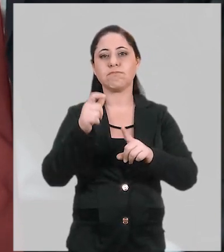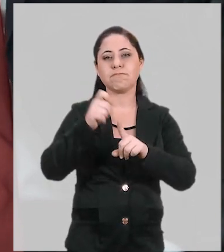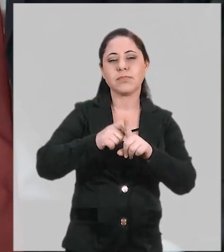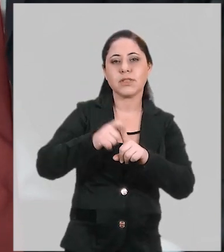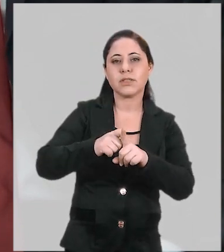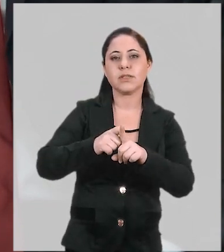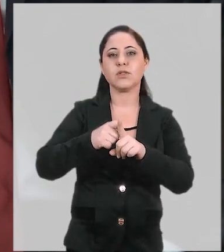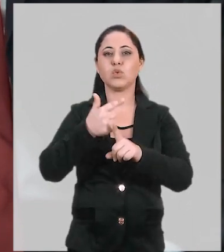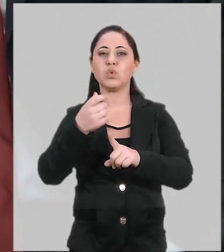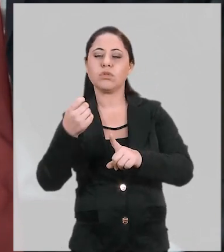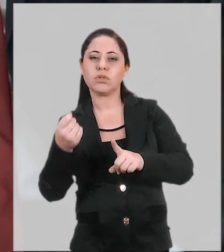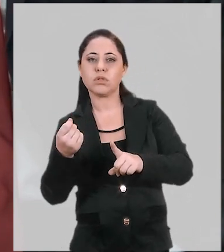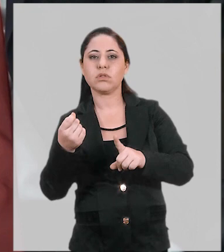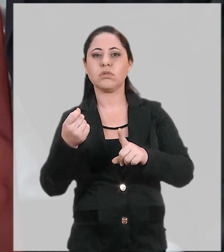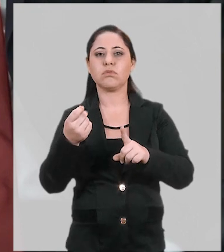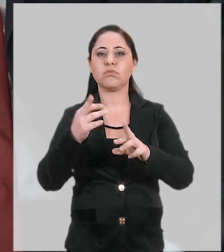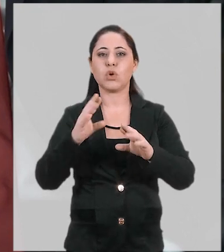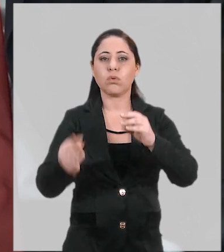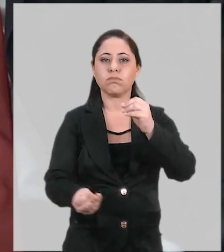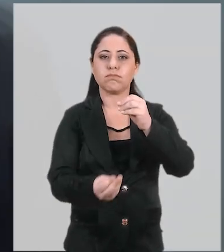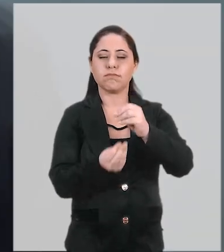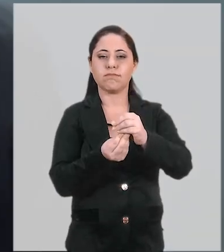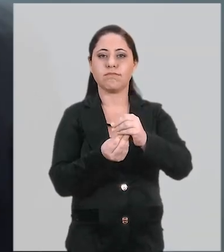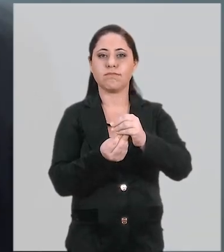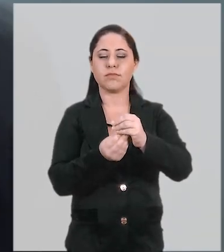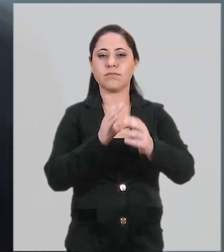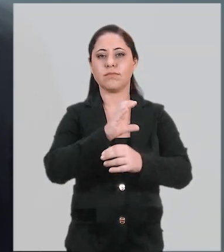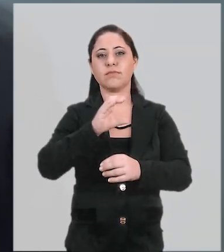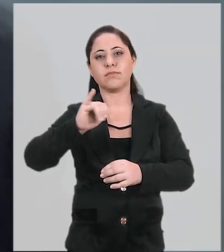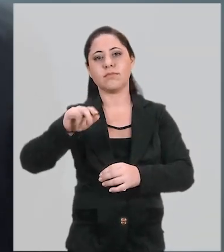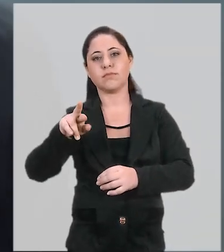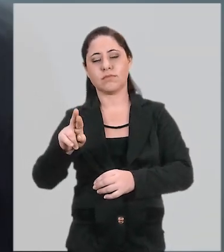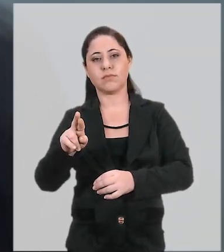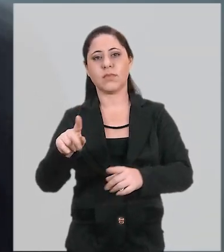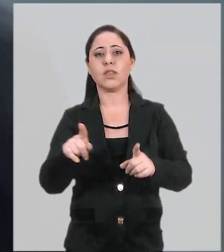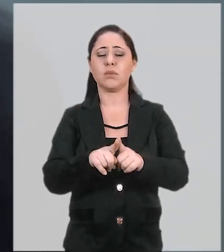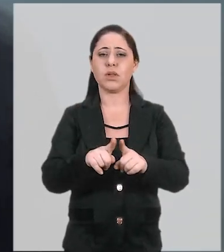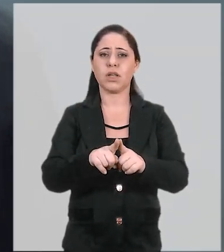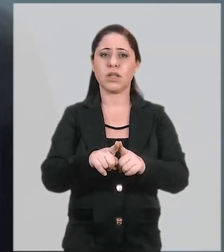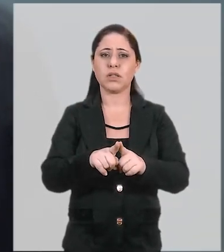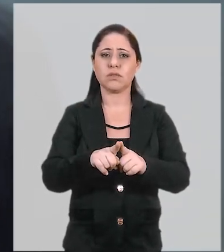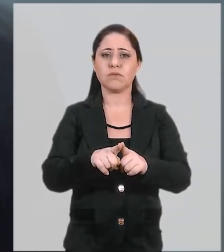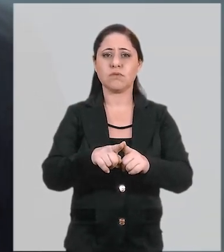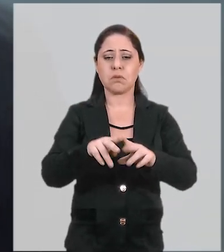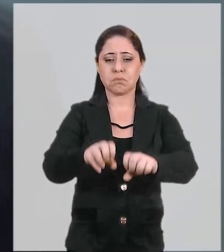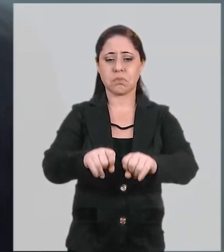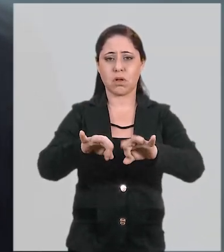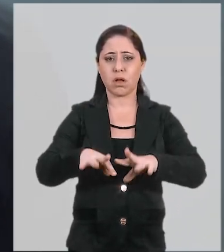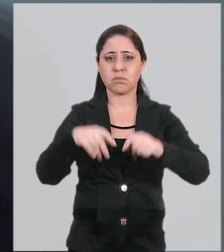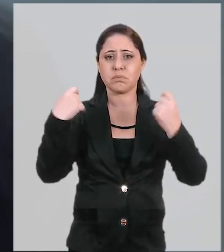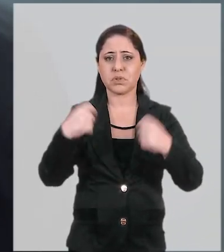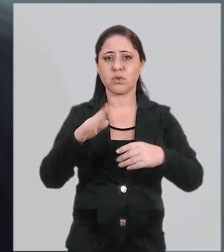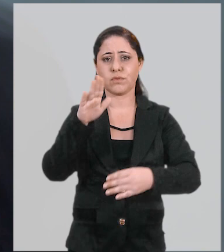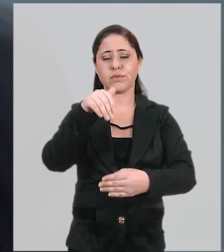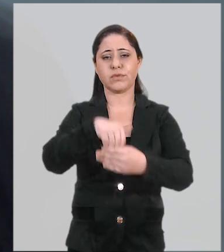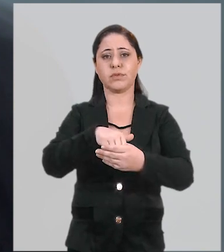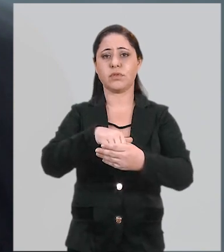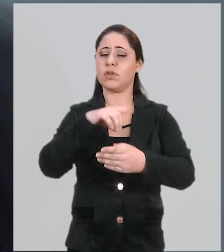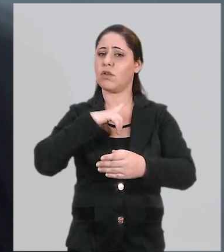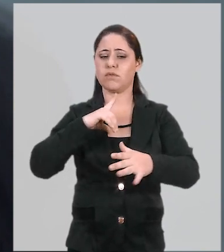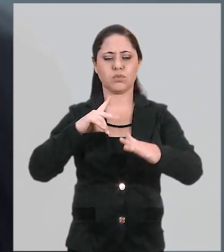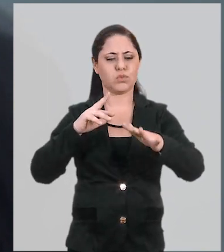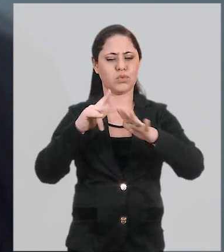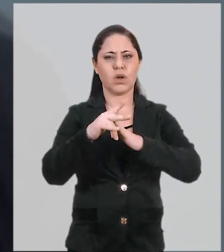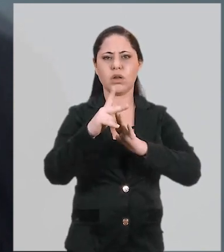ele sofreu emendas na Comissão de Constituição e Justiça, veio plenário, as emendas precisaram ser votadas, vários projetos